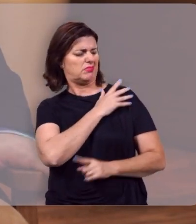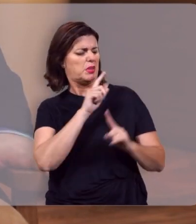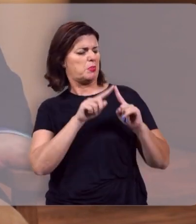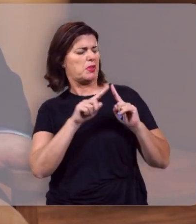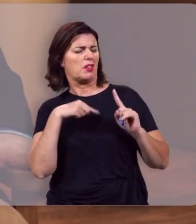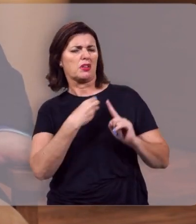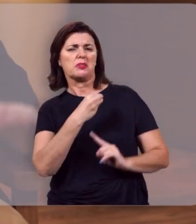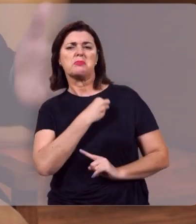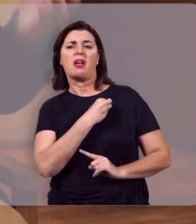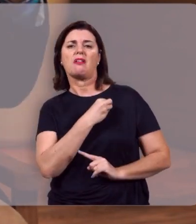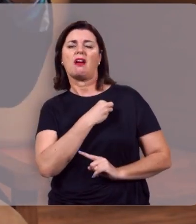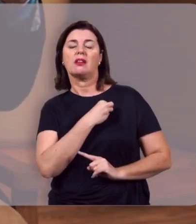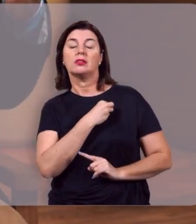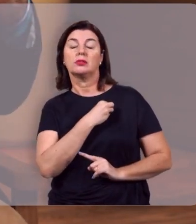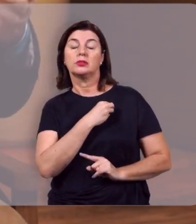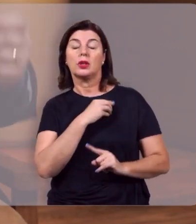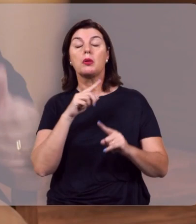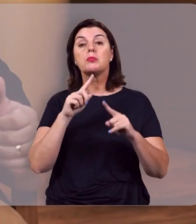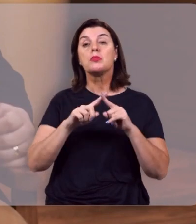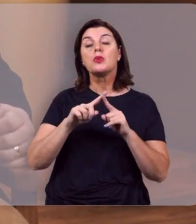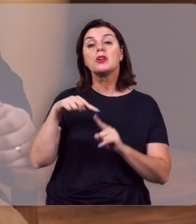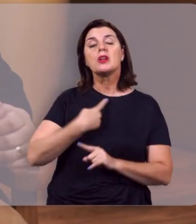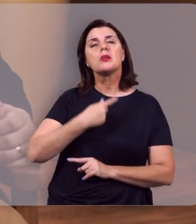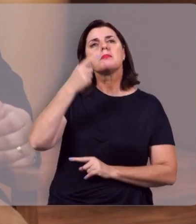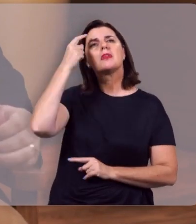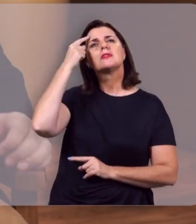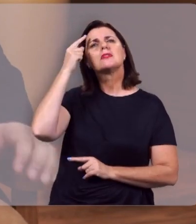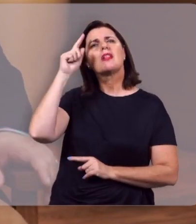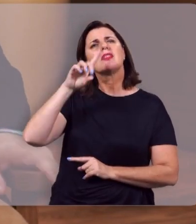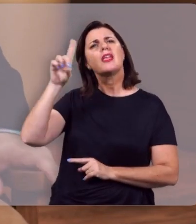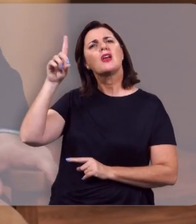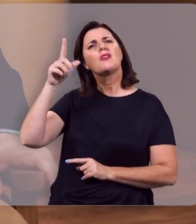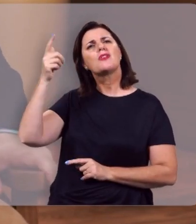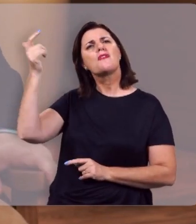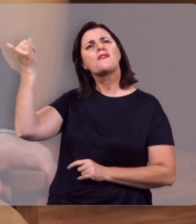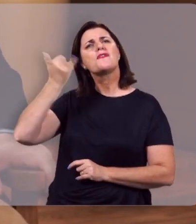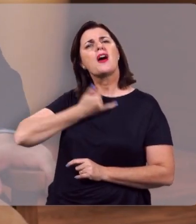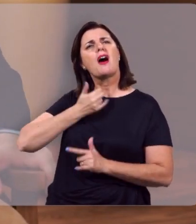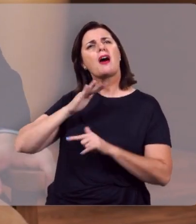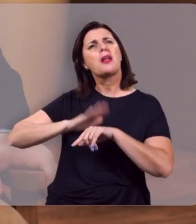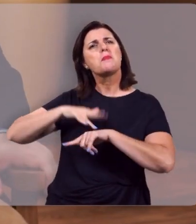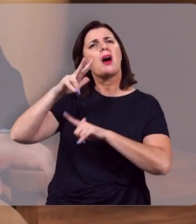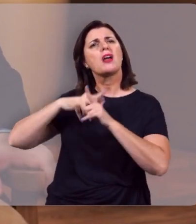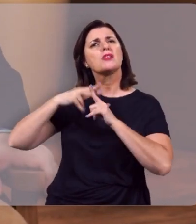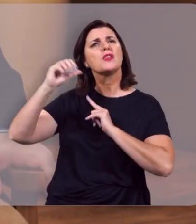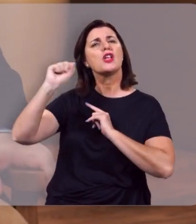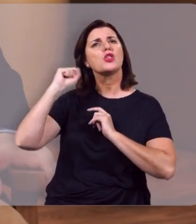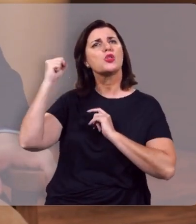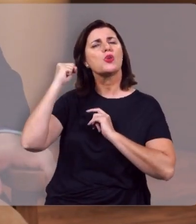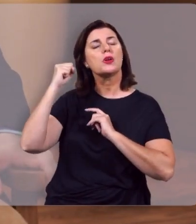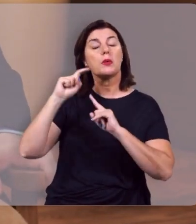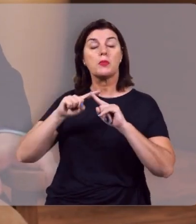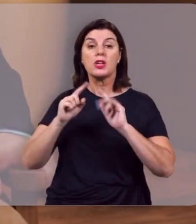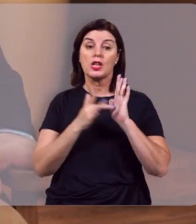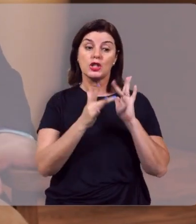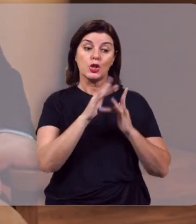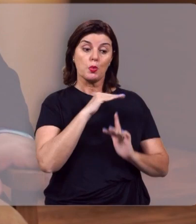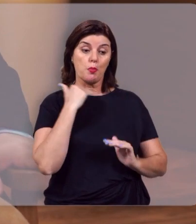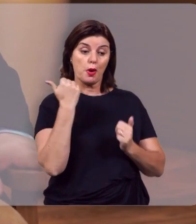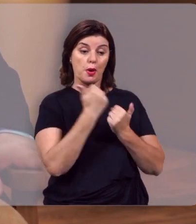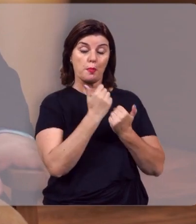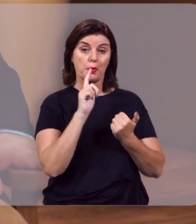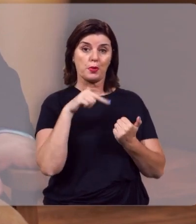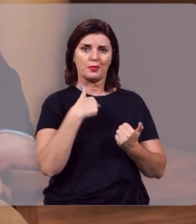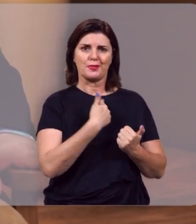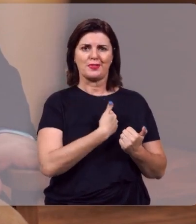próprio pecado. Então, por que Deus nos considera vencedores? Porque Ele deu Cristo Jesus para morrer na cruz para pagar